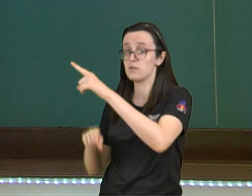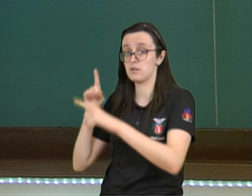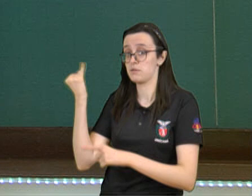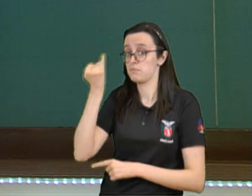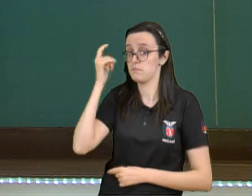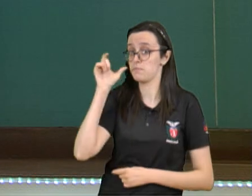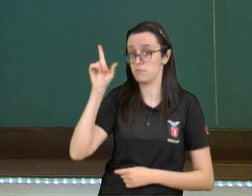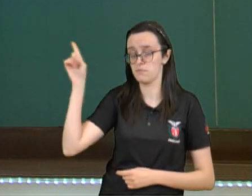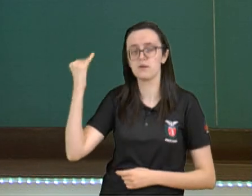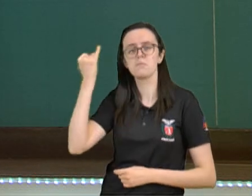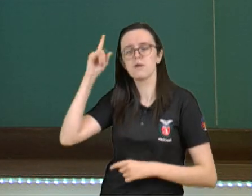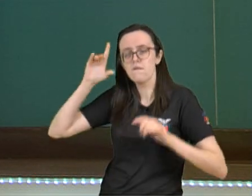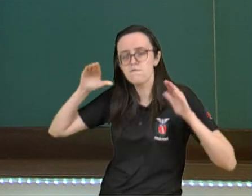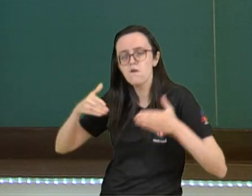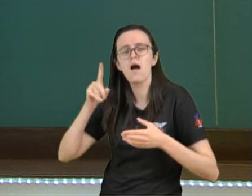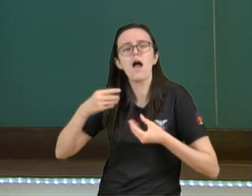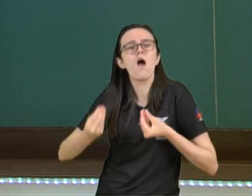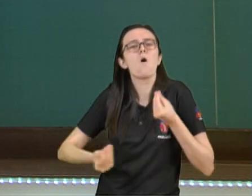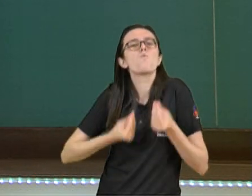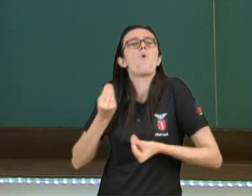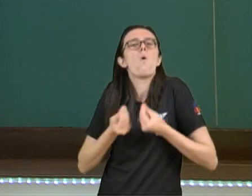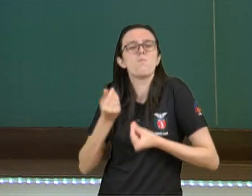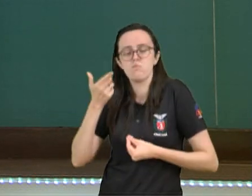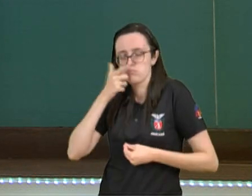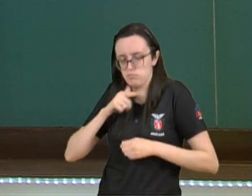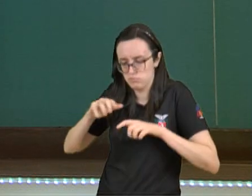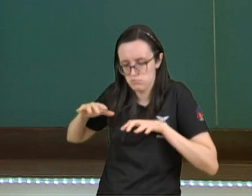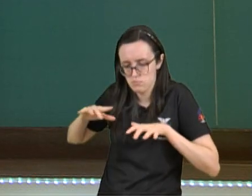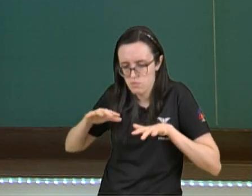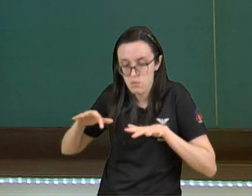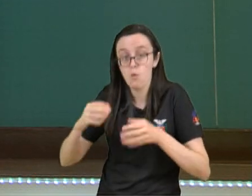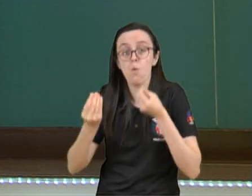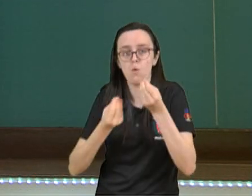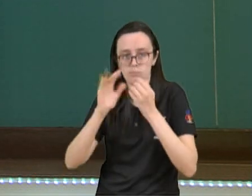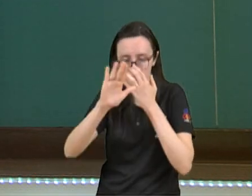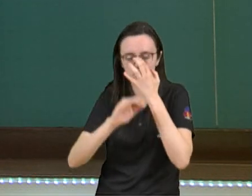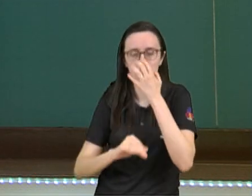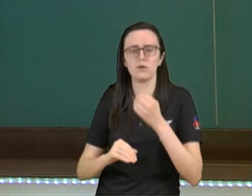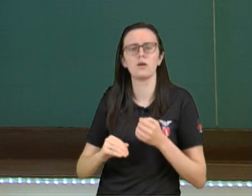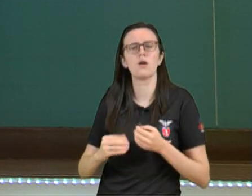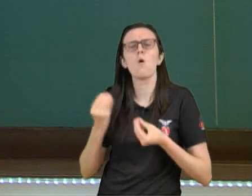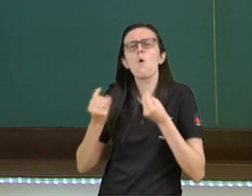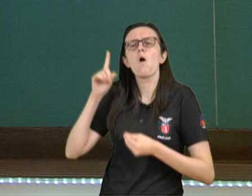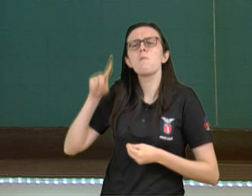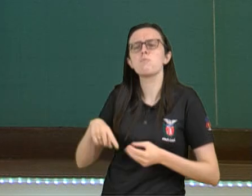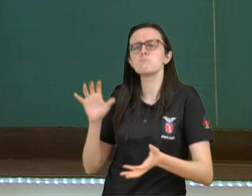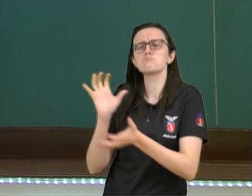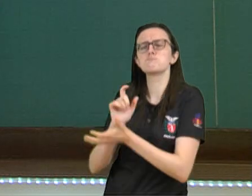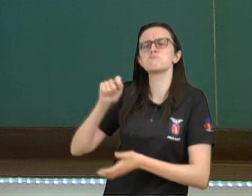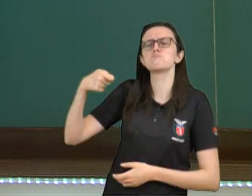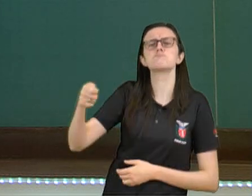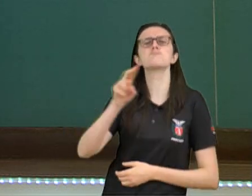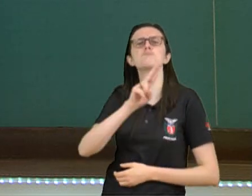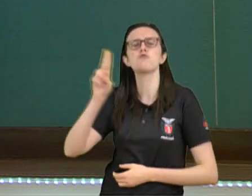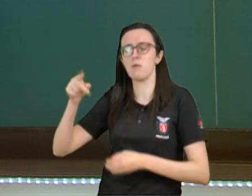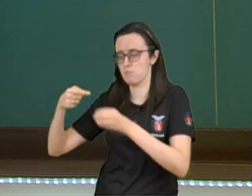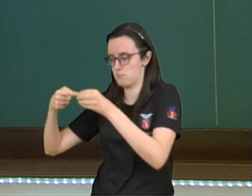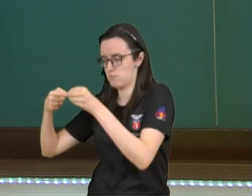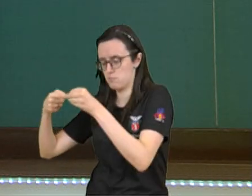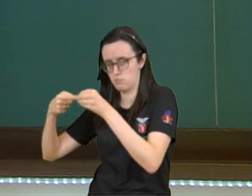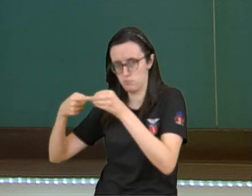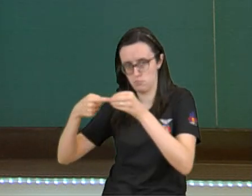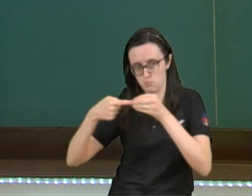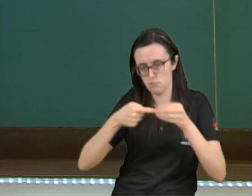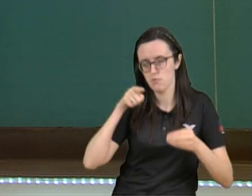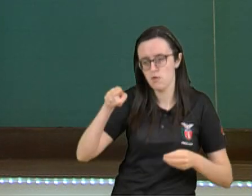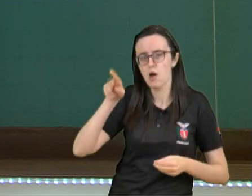de locomoção. Lembra aquelas estruturas que eu expliquei agora há pouco? Como chamamos os protozoários que locomovem-se